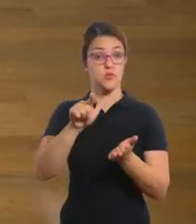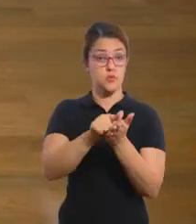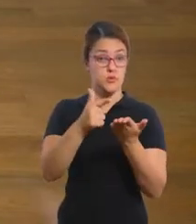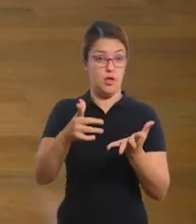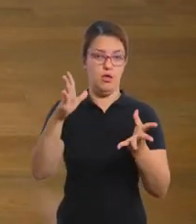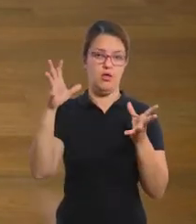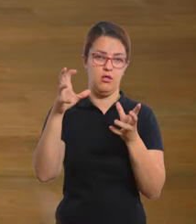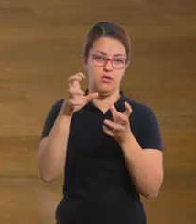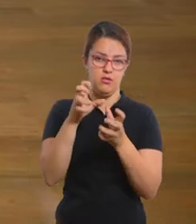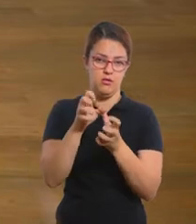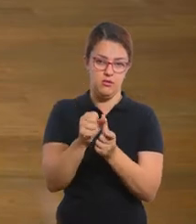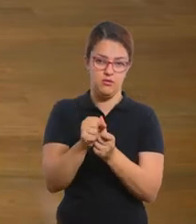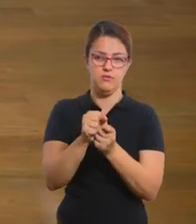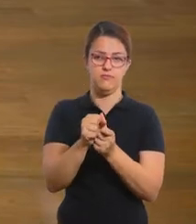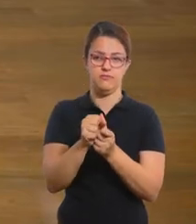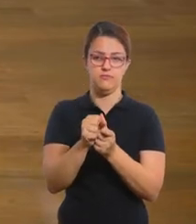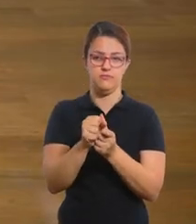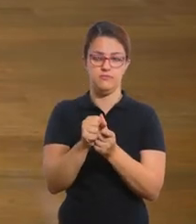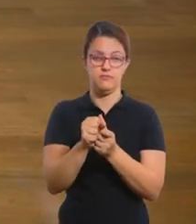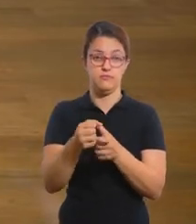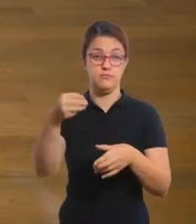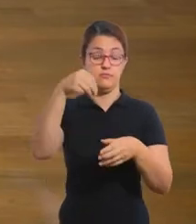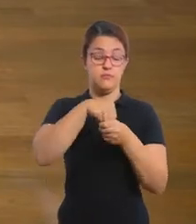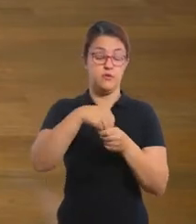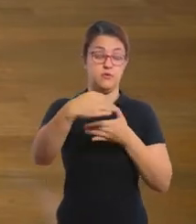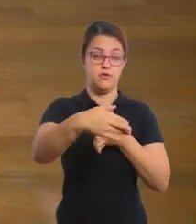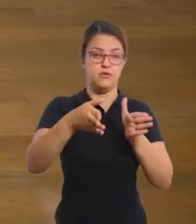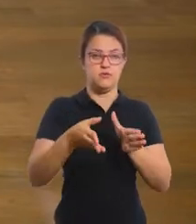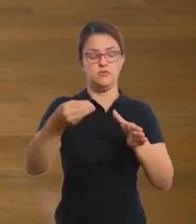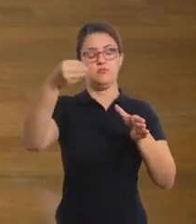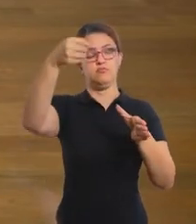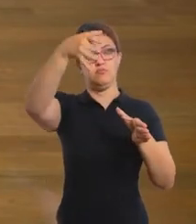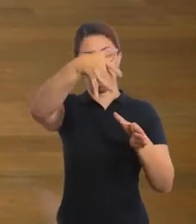jornal, fazer uma bolinha e deixar dentro da caixinha.